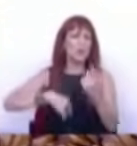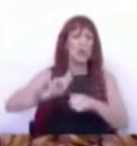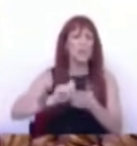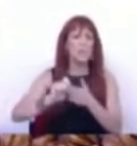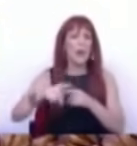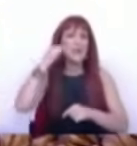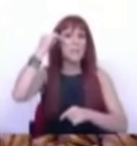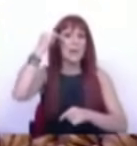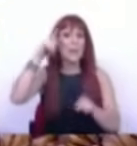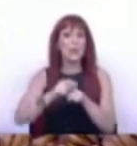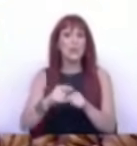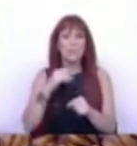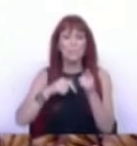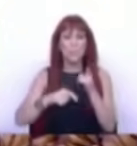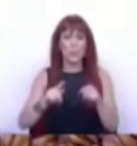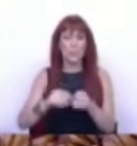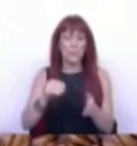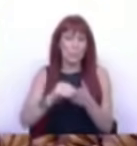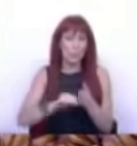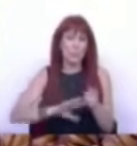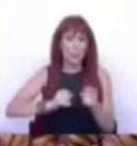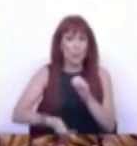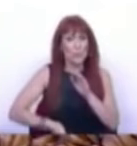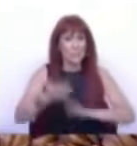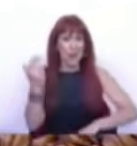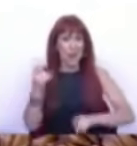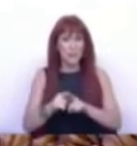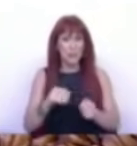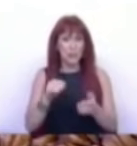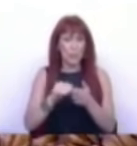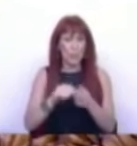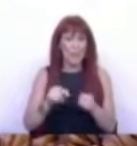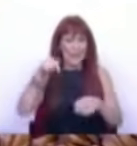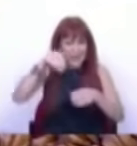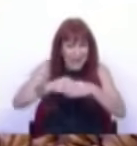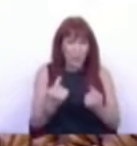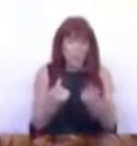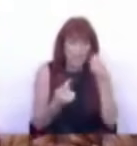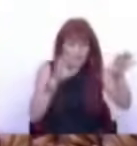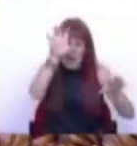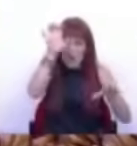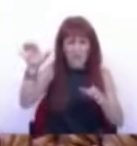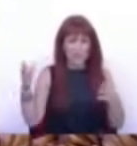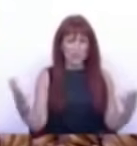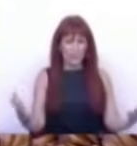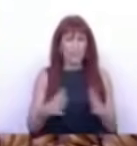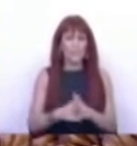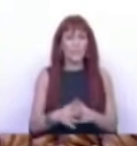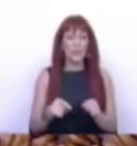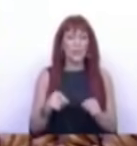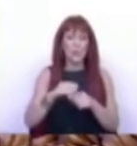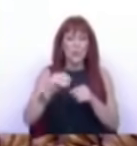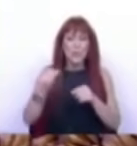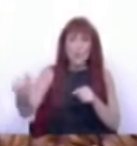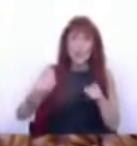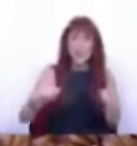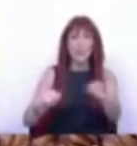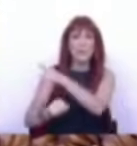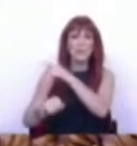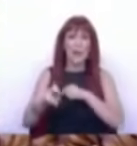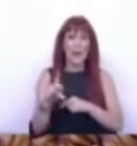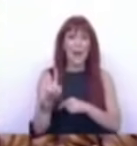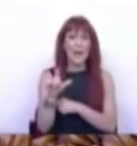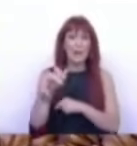Em particular pelos mais pobres do mundo e pelos mais pobres. Aqui uma mosca, é das alterações climáticas. Tenho a janela aberta, entrou uma